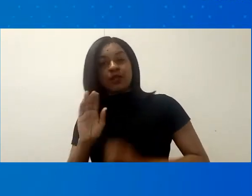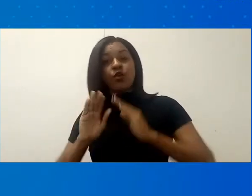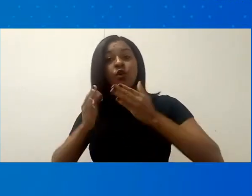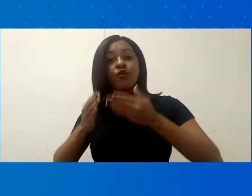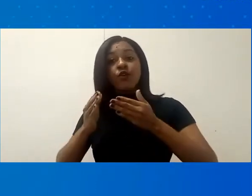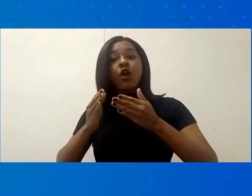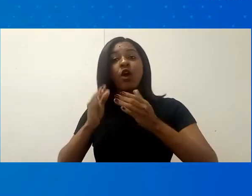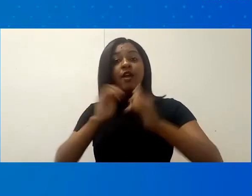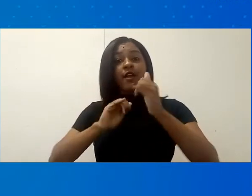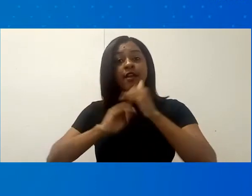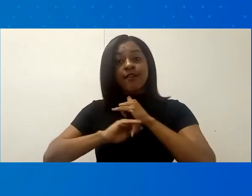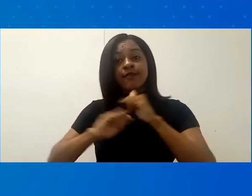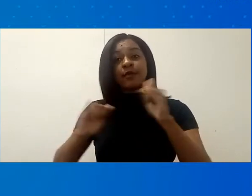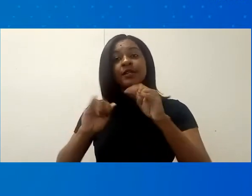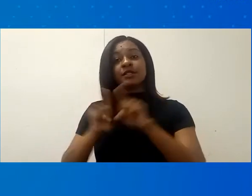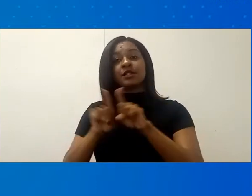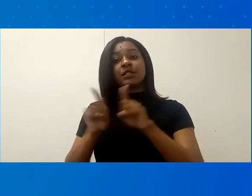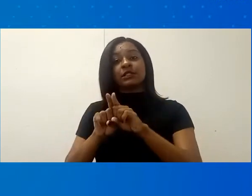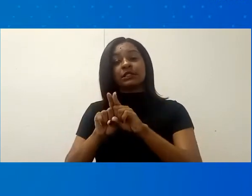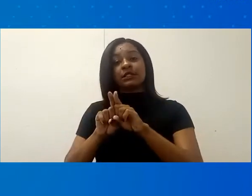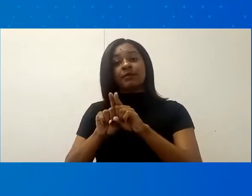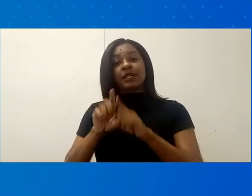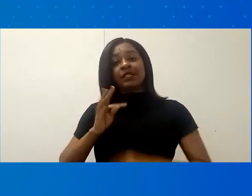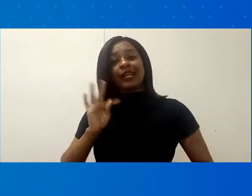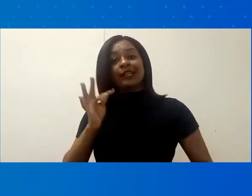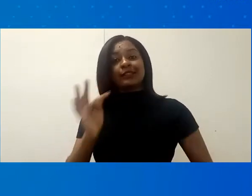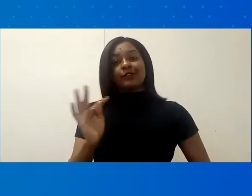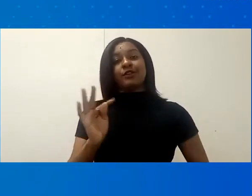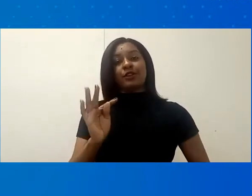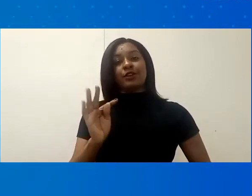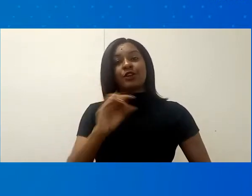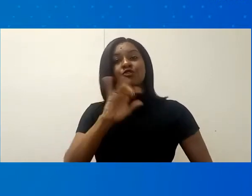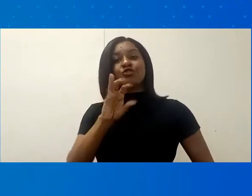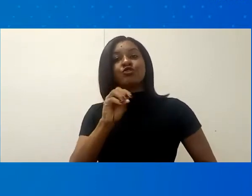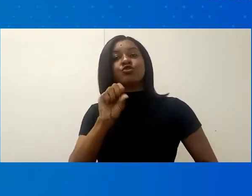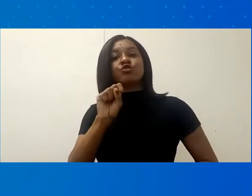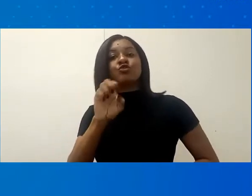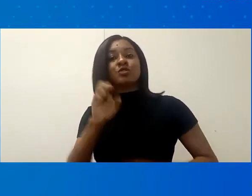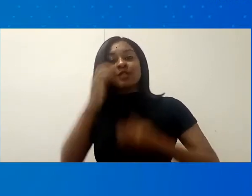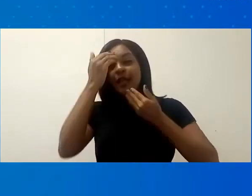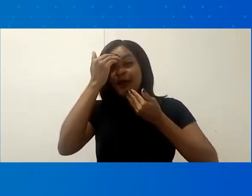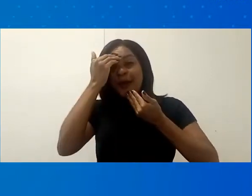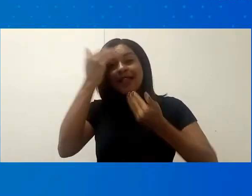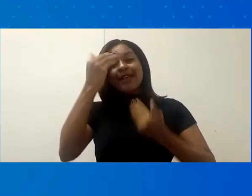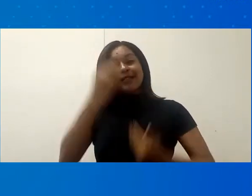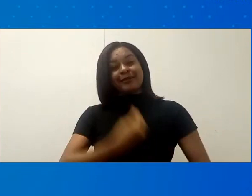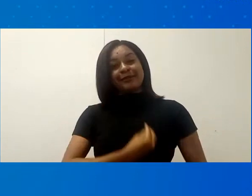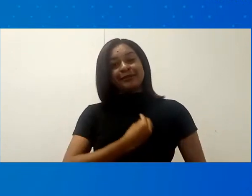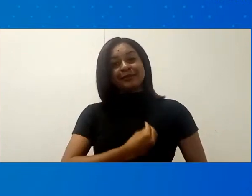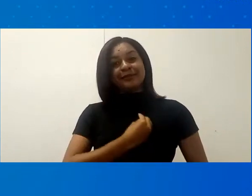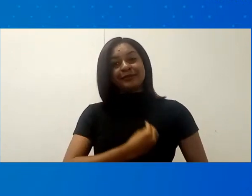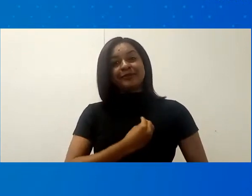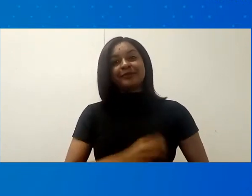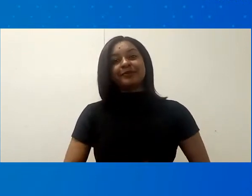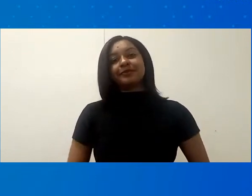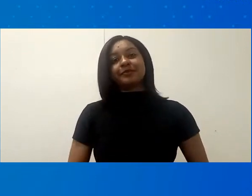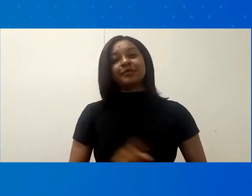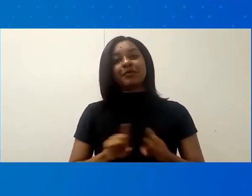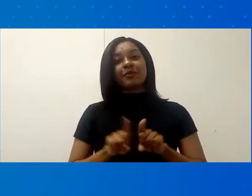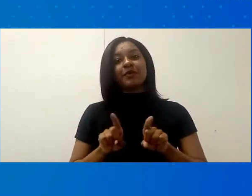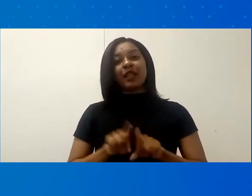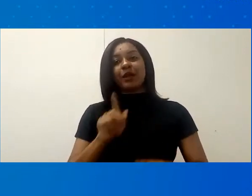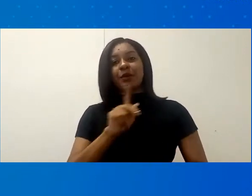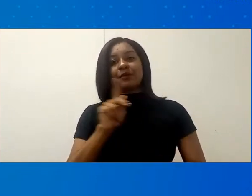Professor José Eduardo muito obrigada pela sua presença o professor Doutor Djalma Antônio